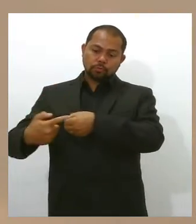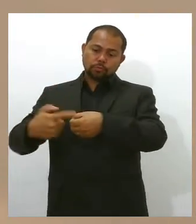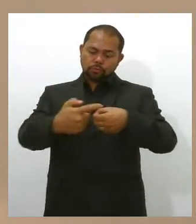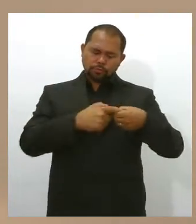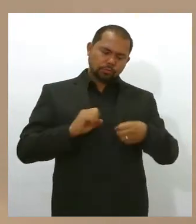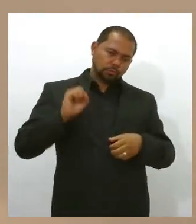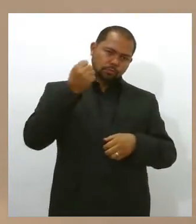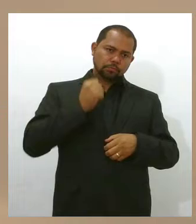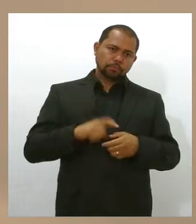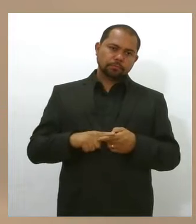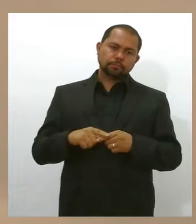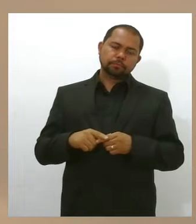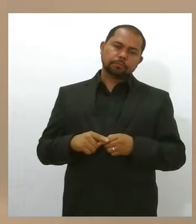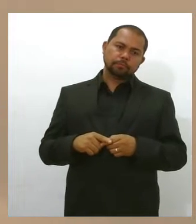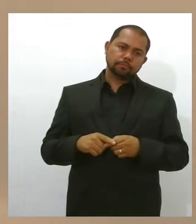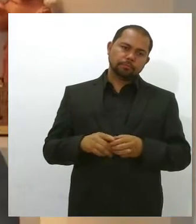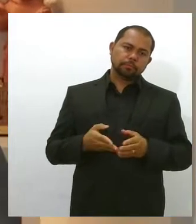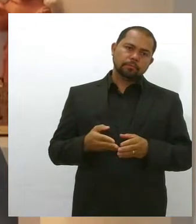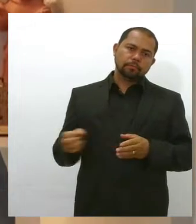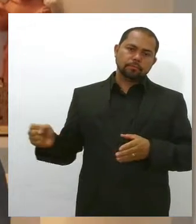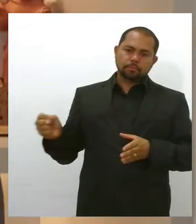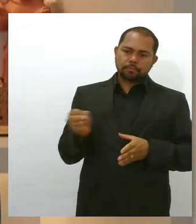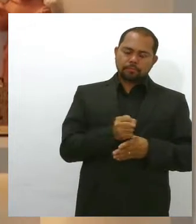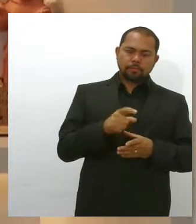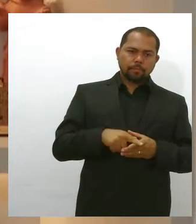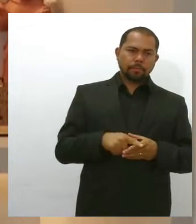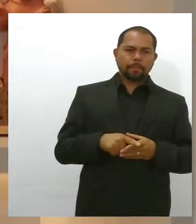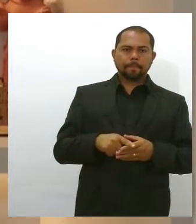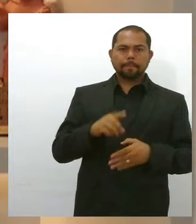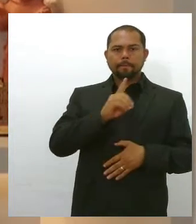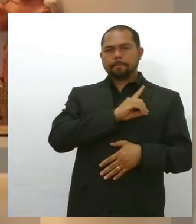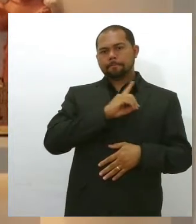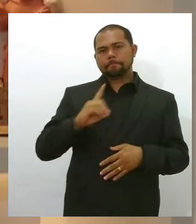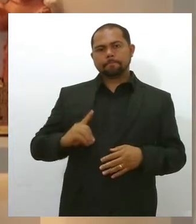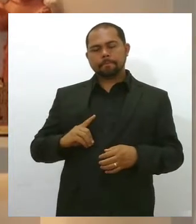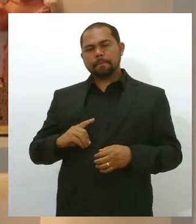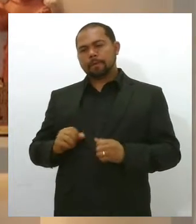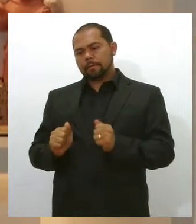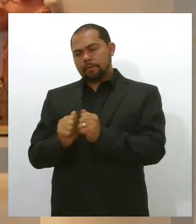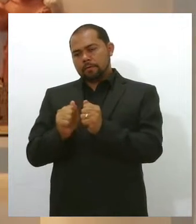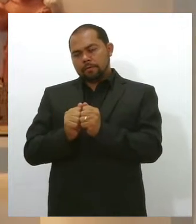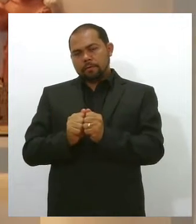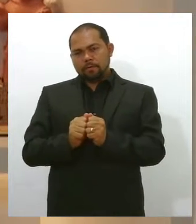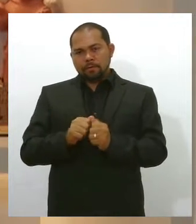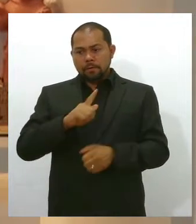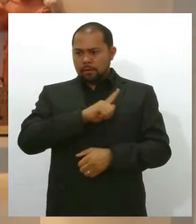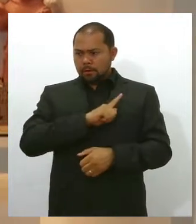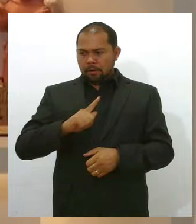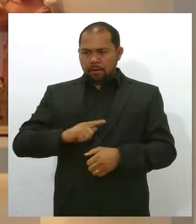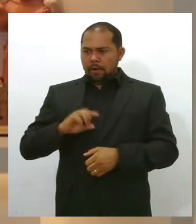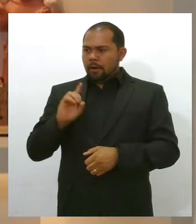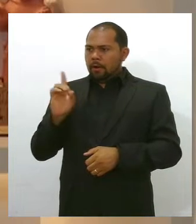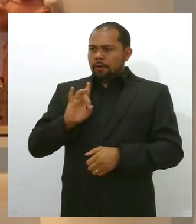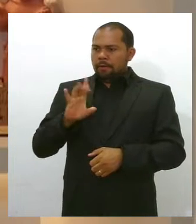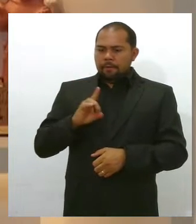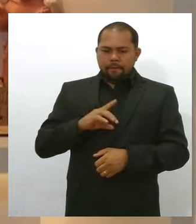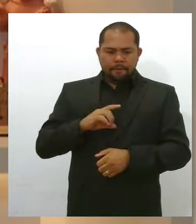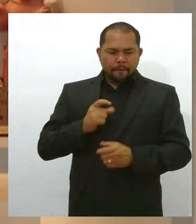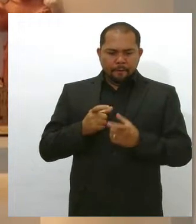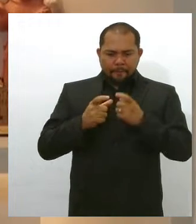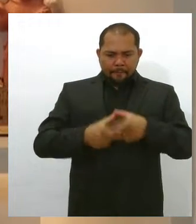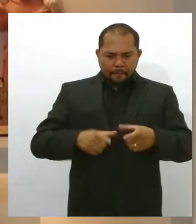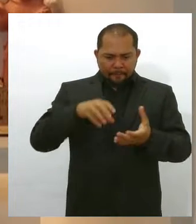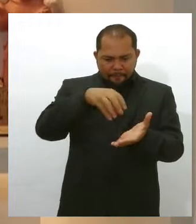trabalho entre a atuação dos deputados o governador ele não tem uma área para me governar ele tem que ser 35 municípios